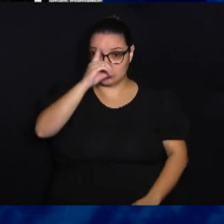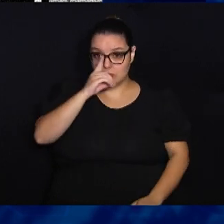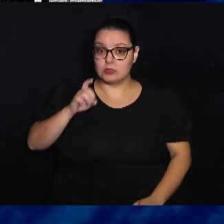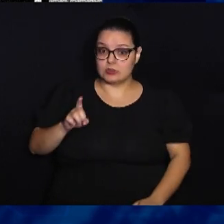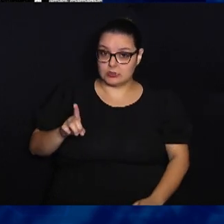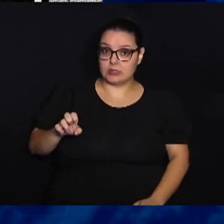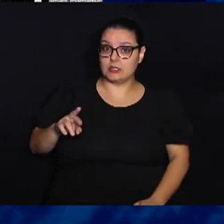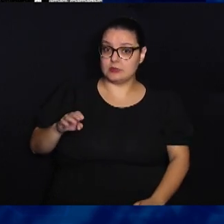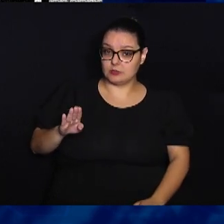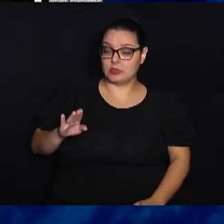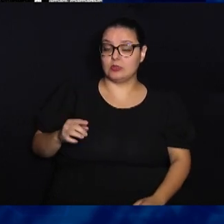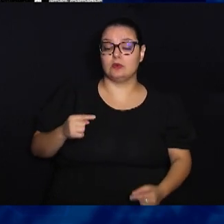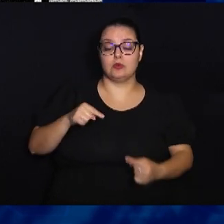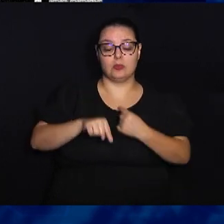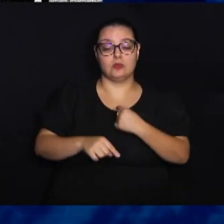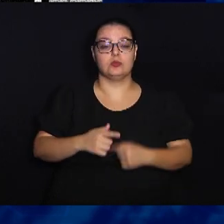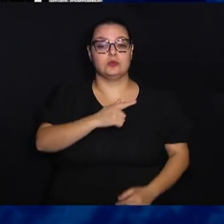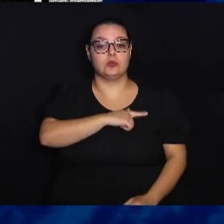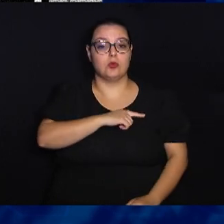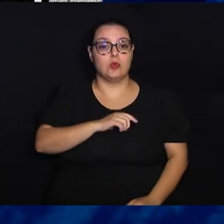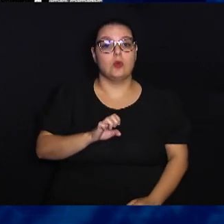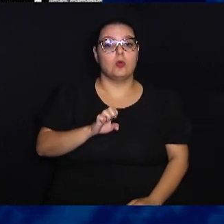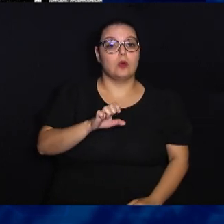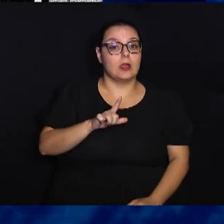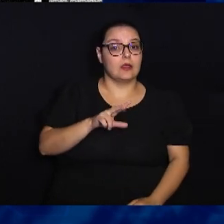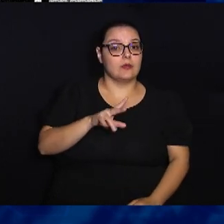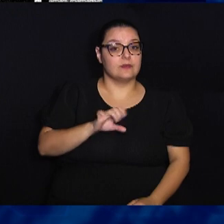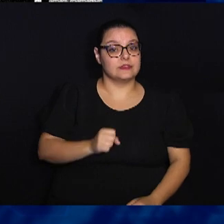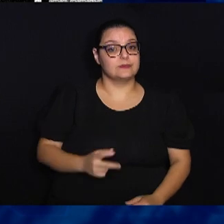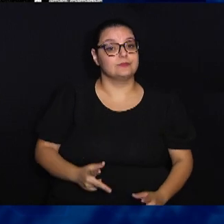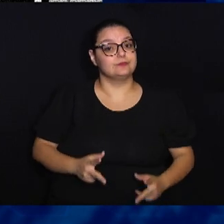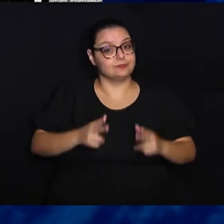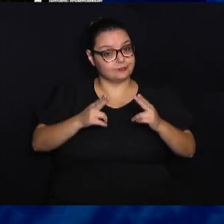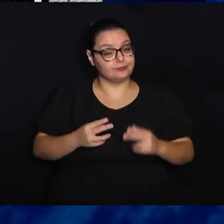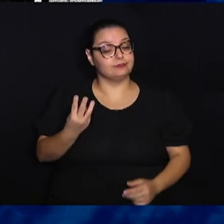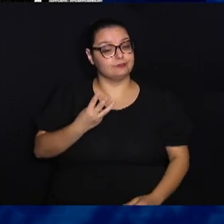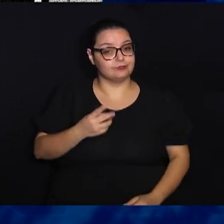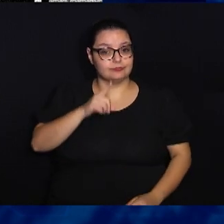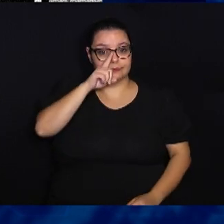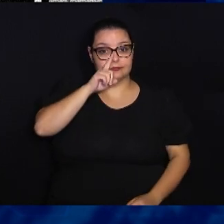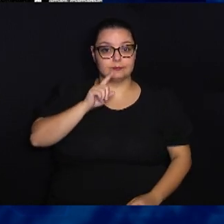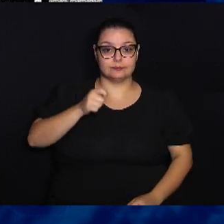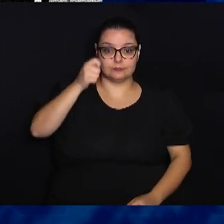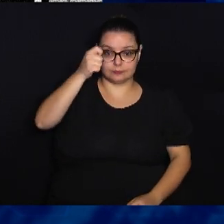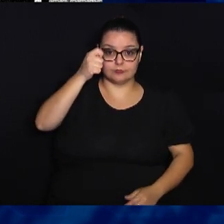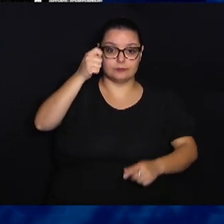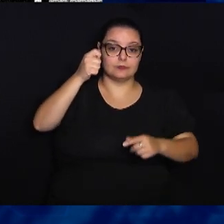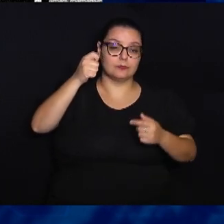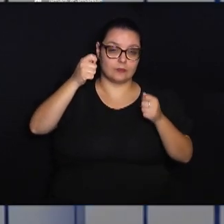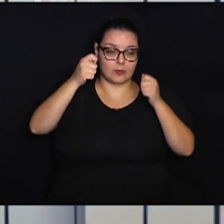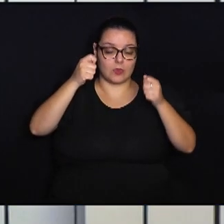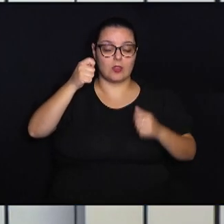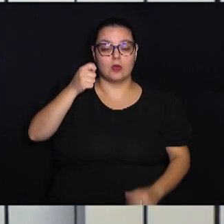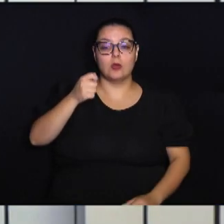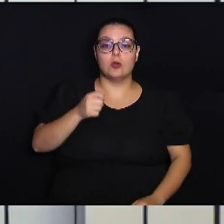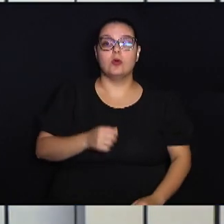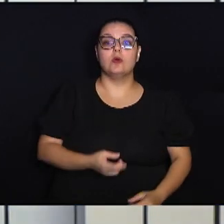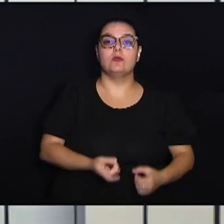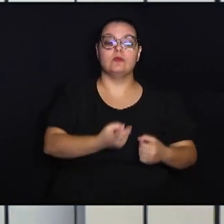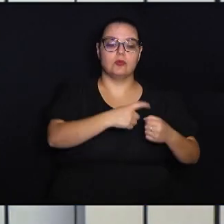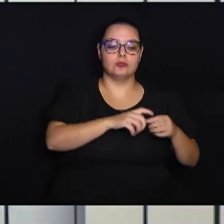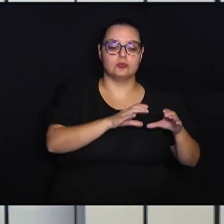do caminho. Minha família, aqui presente, muito obrigado, os meus mestres, colegas e amigos.